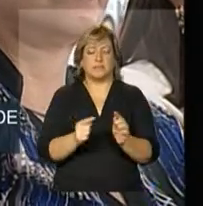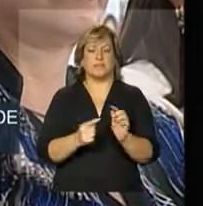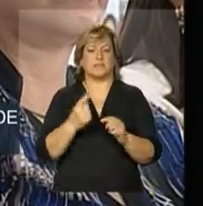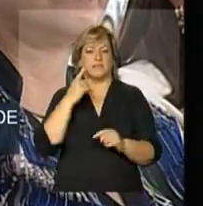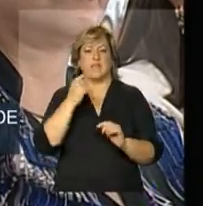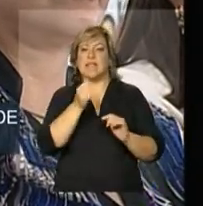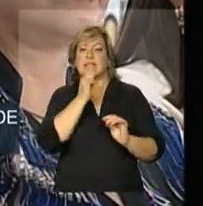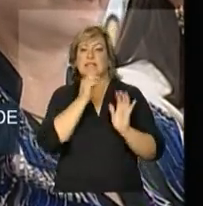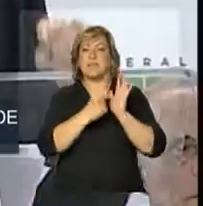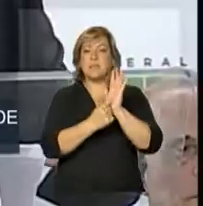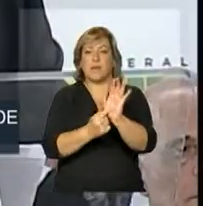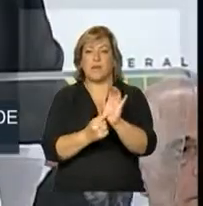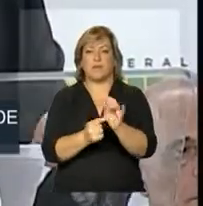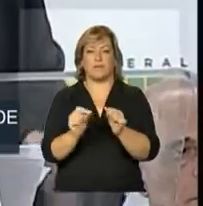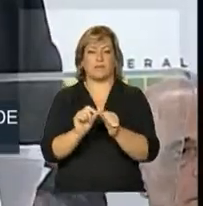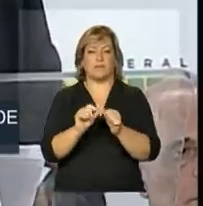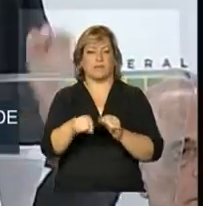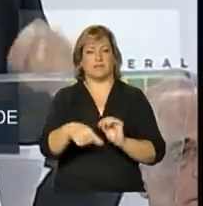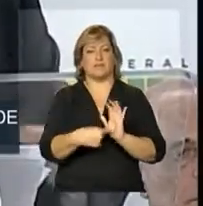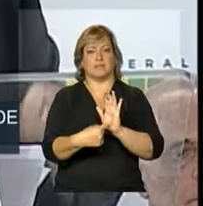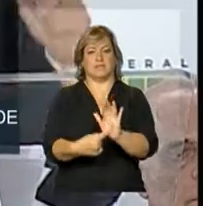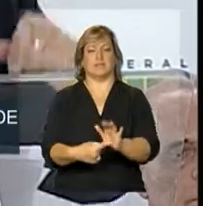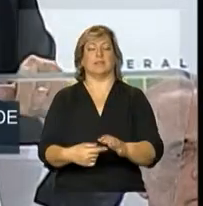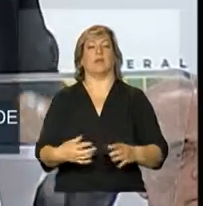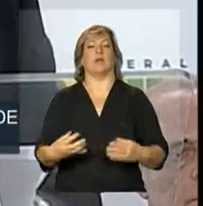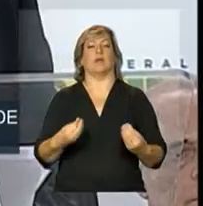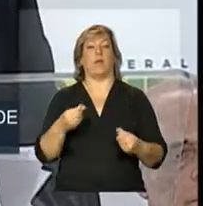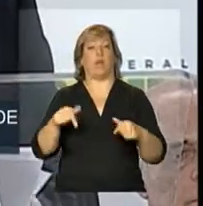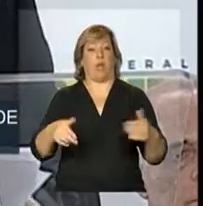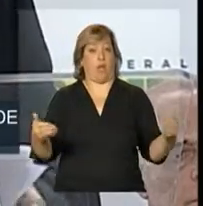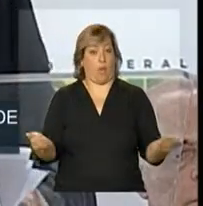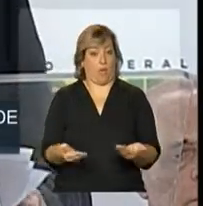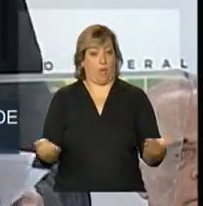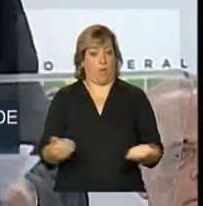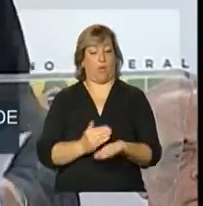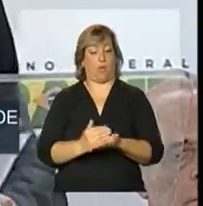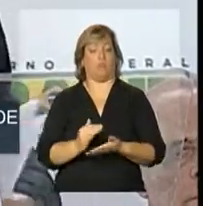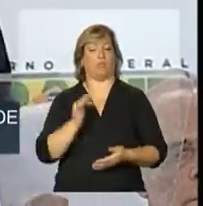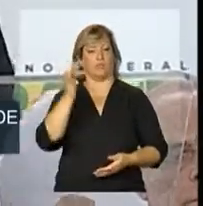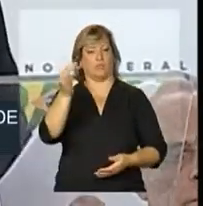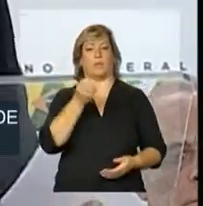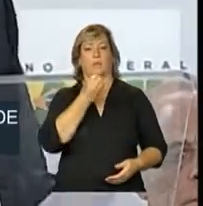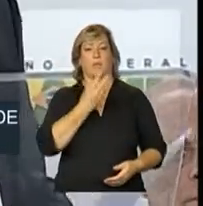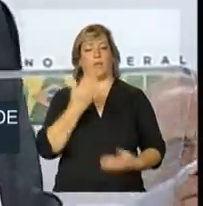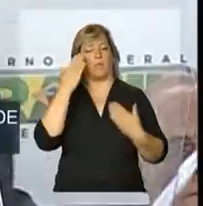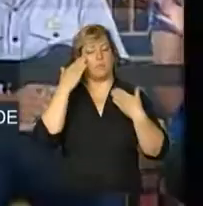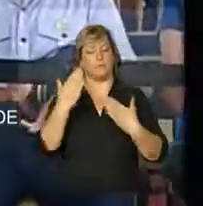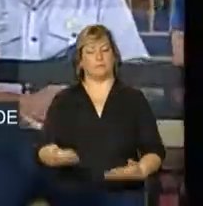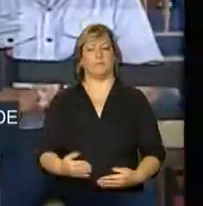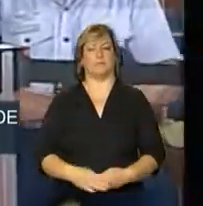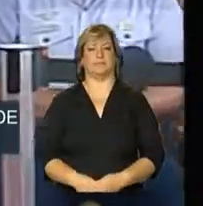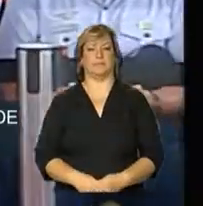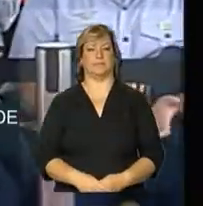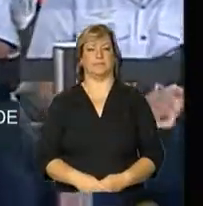posso afirmar que no porto de Itaqui o futuro começa agora. Meu muito obrigado.